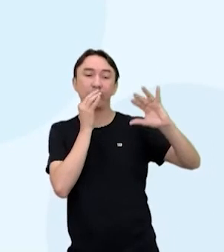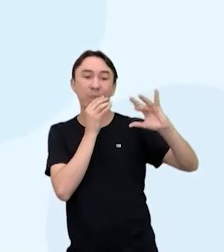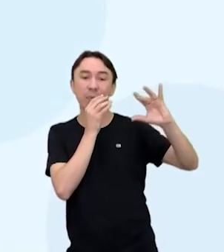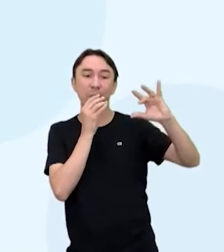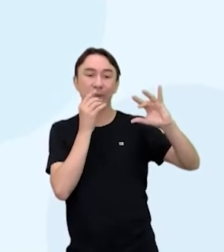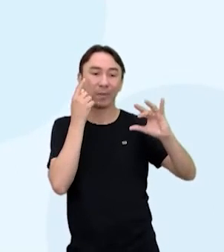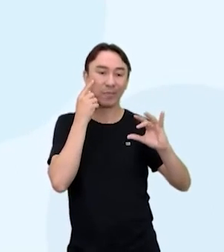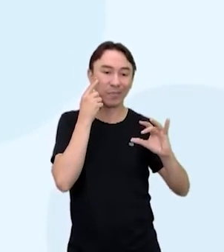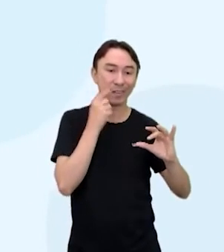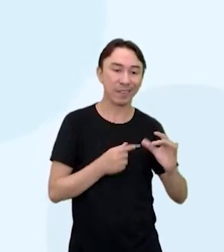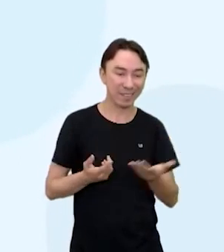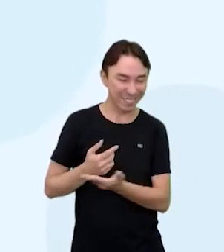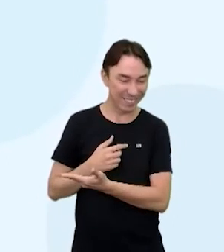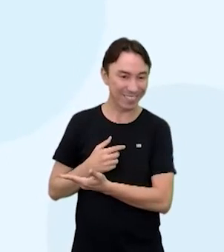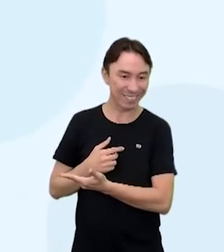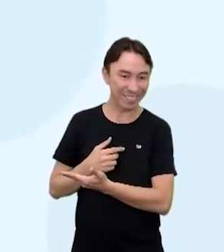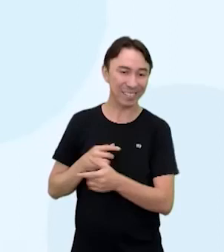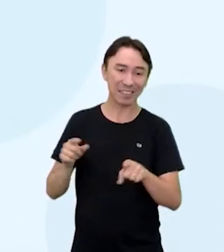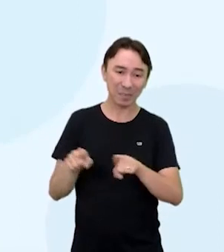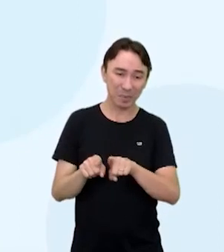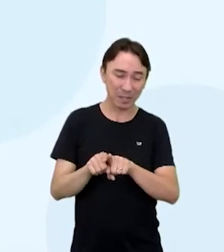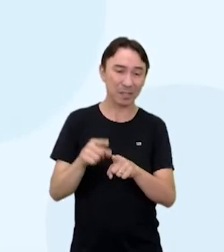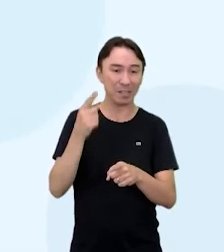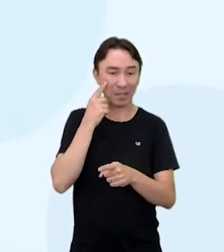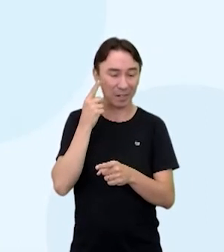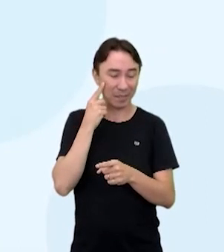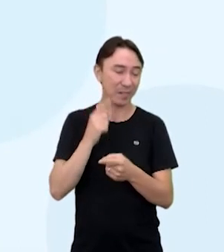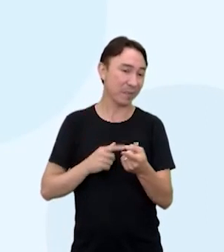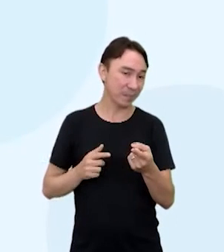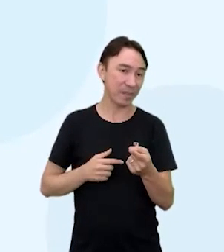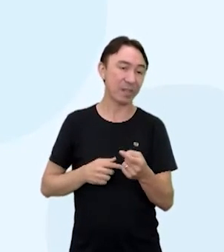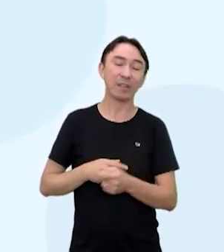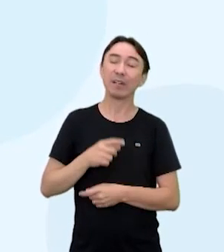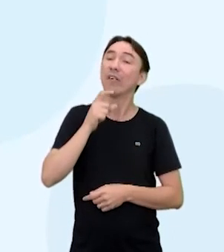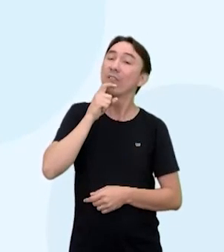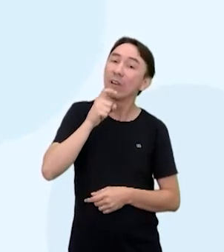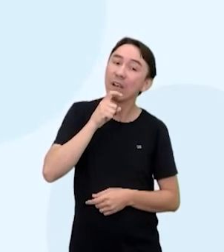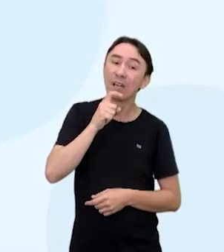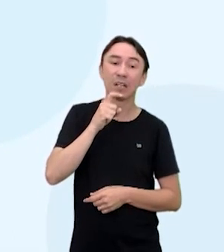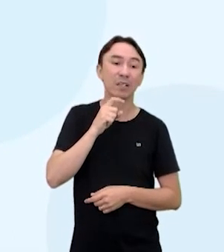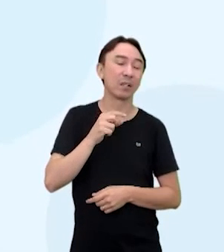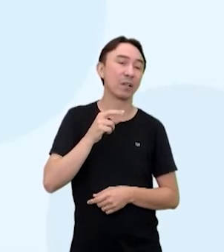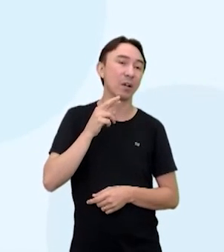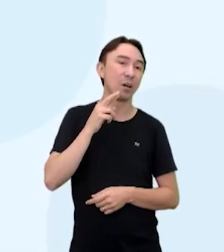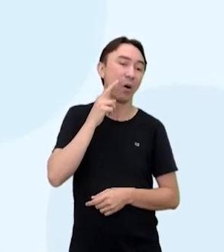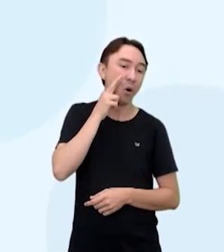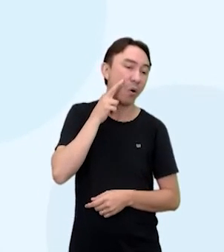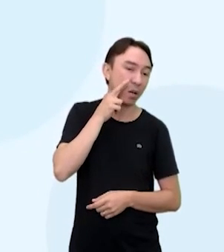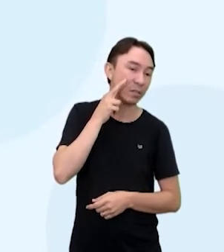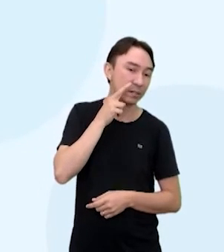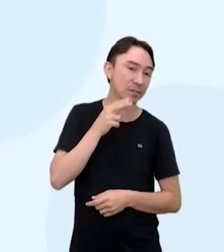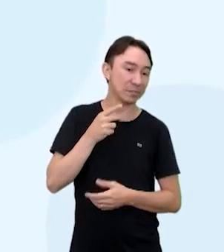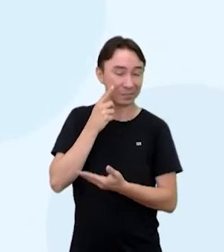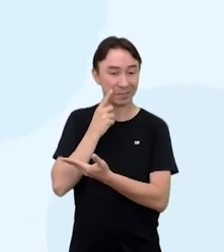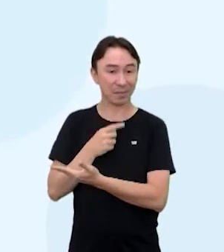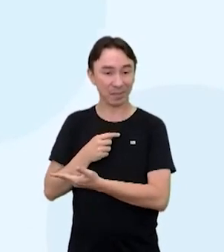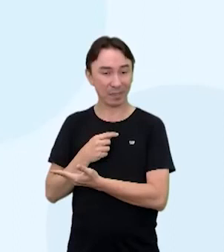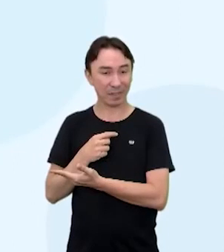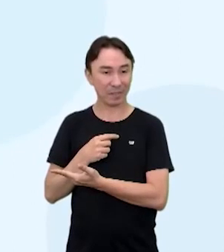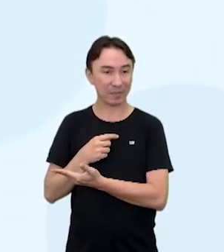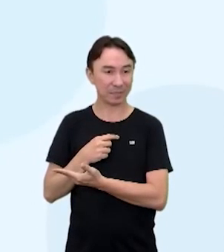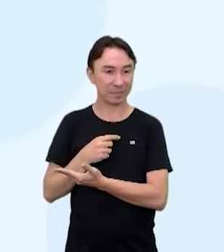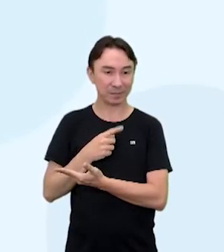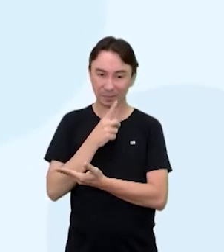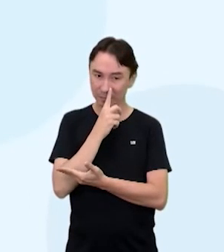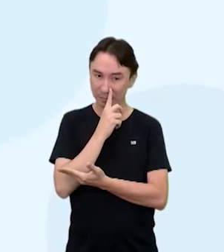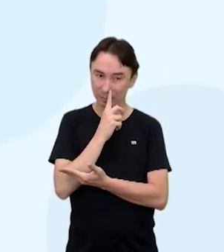aqui seria verde também. Então imaginem, deixa eu tentar deixar com as cores mais próximo com as cores originais. Deixa eu apagar primeiro, então, olha,